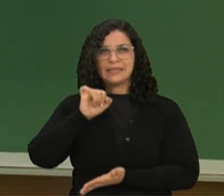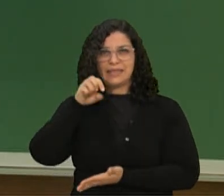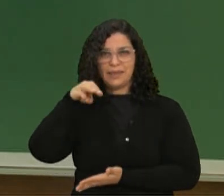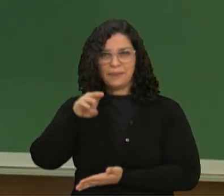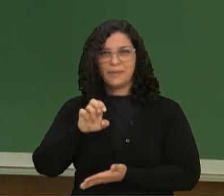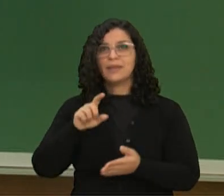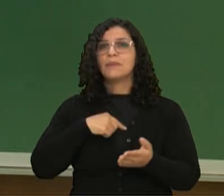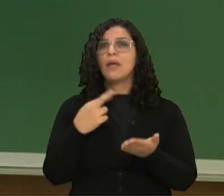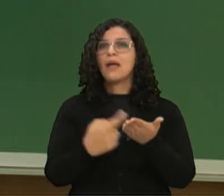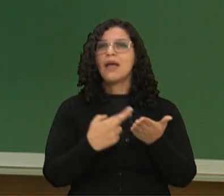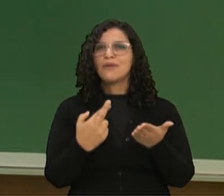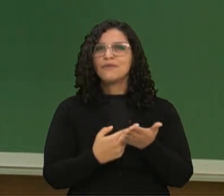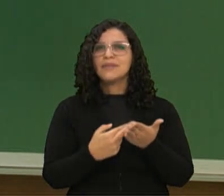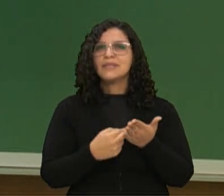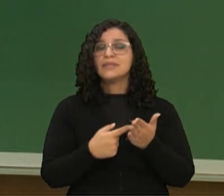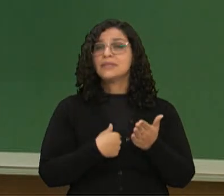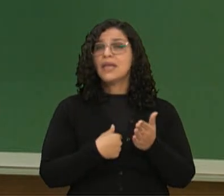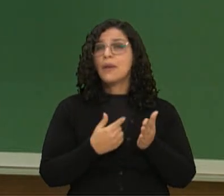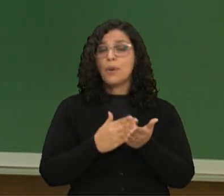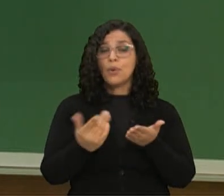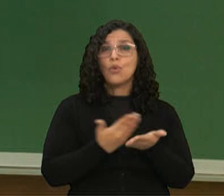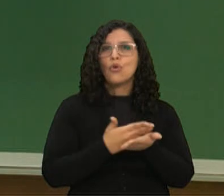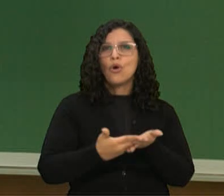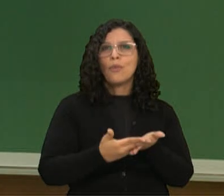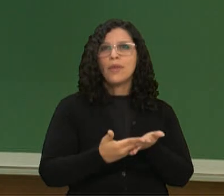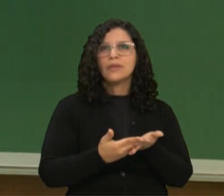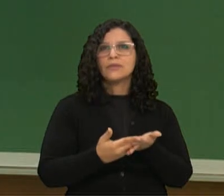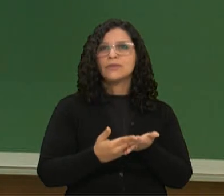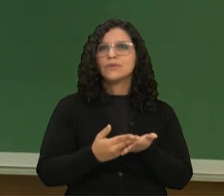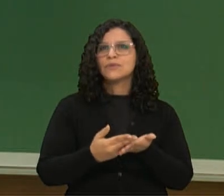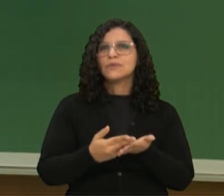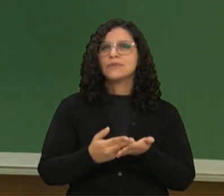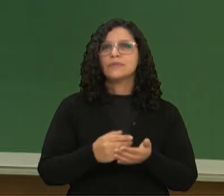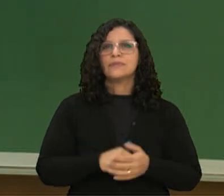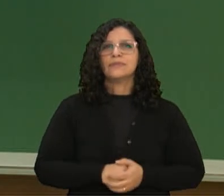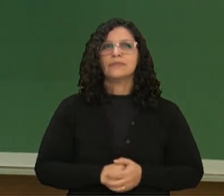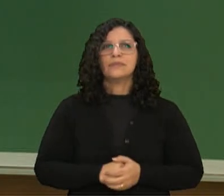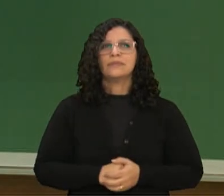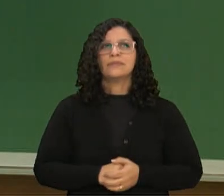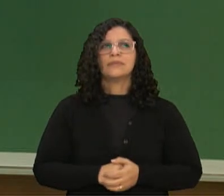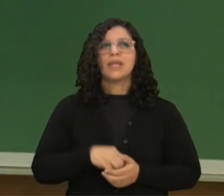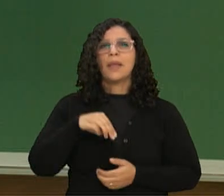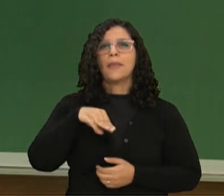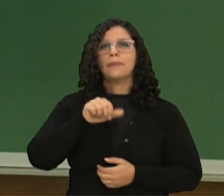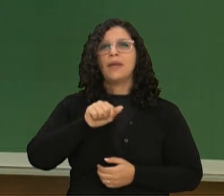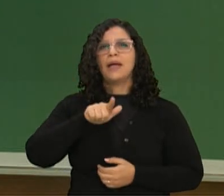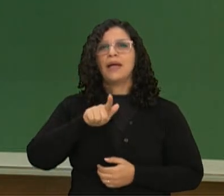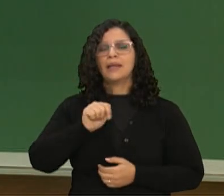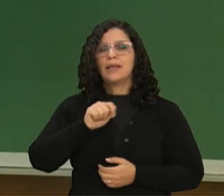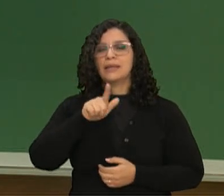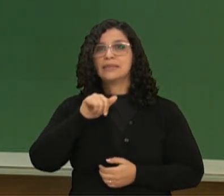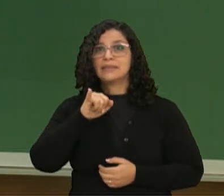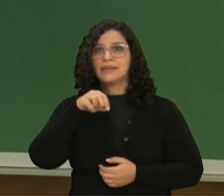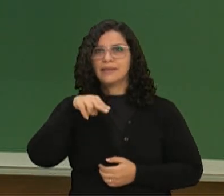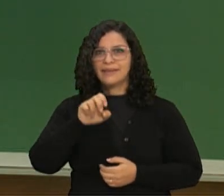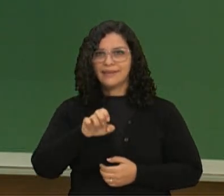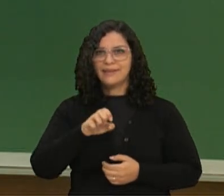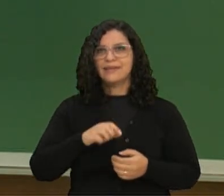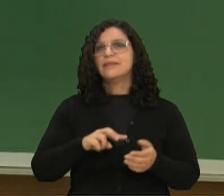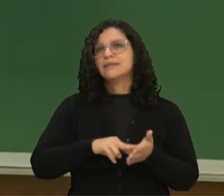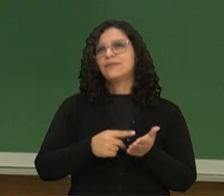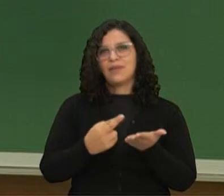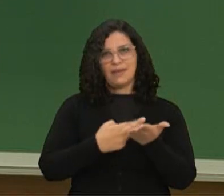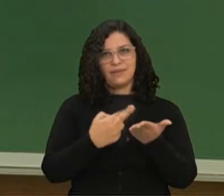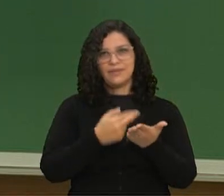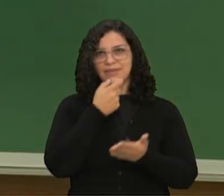Então, essa aqui é a capa de uma revista. Em inglês, nós chamamos... É magazine cover, a capa de uma